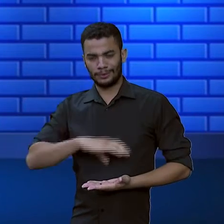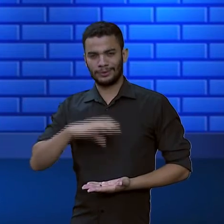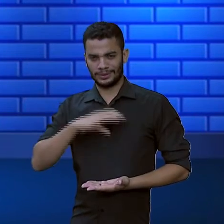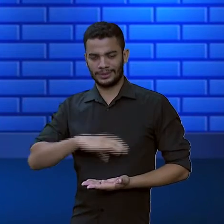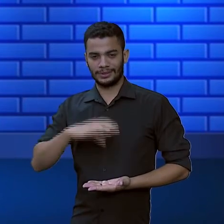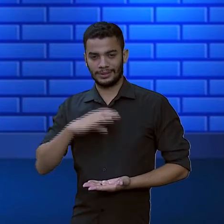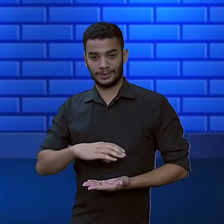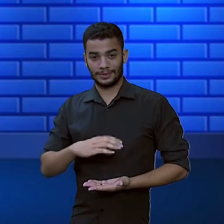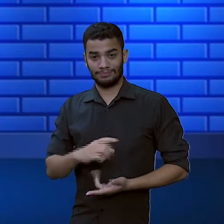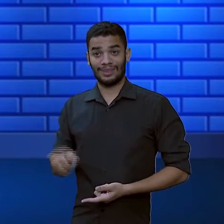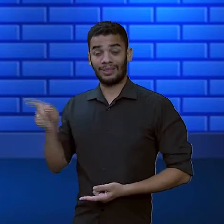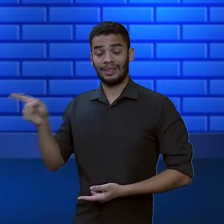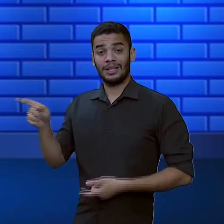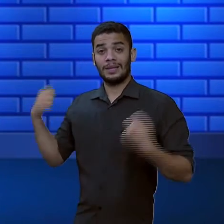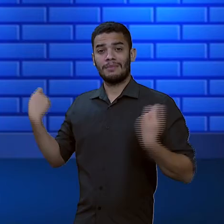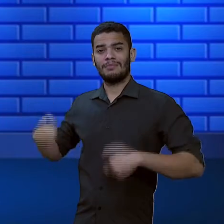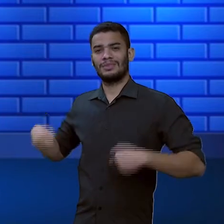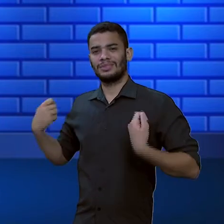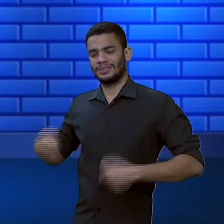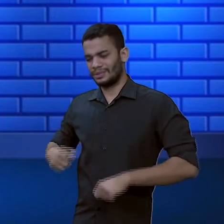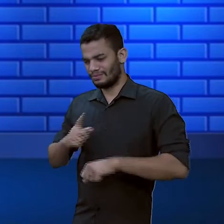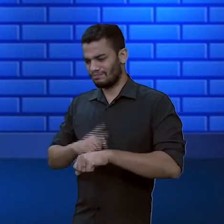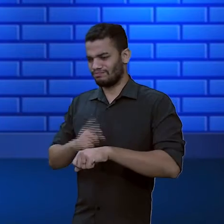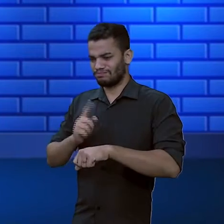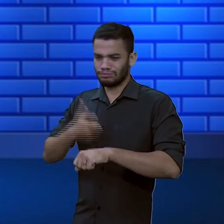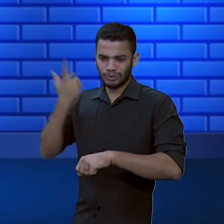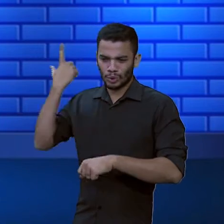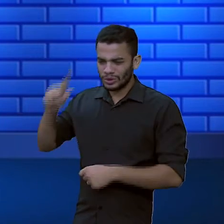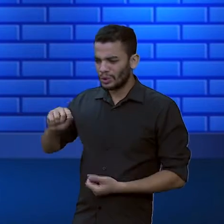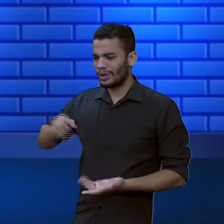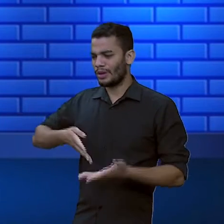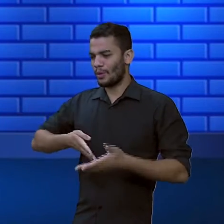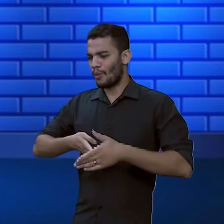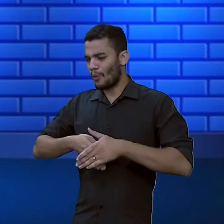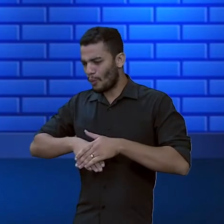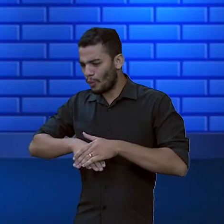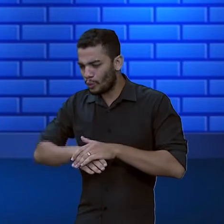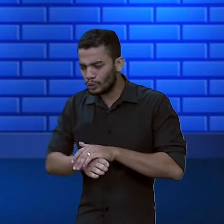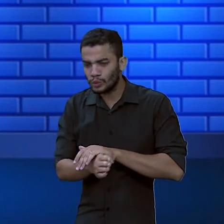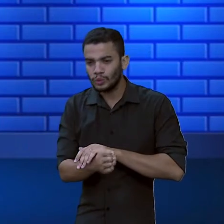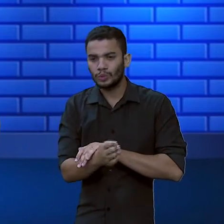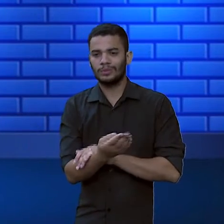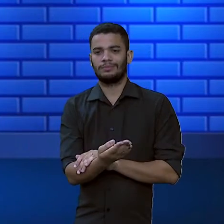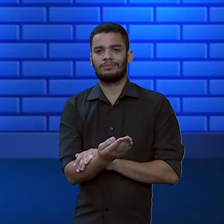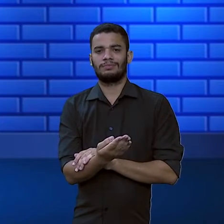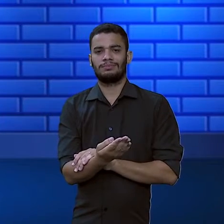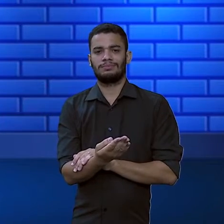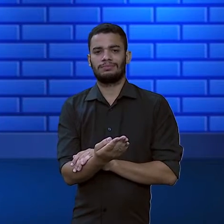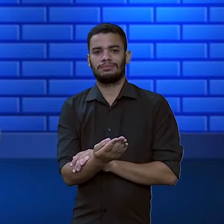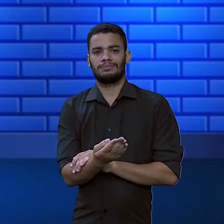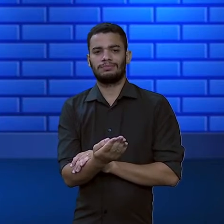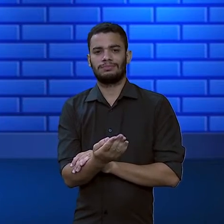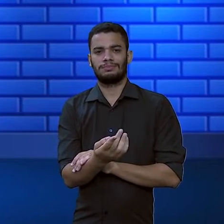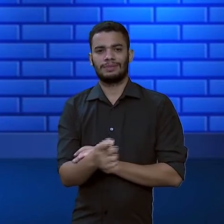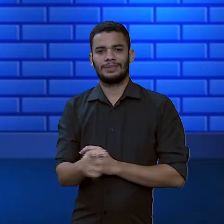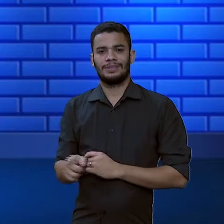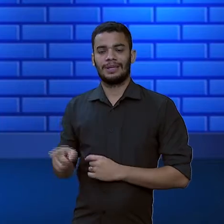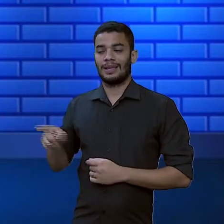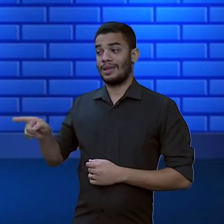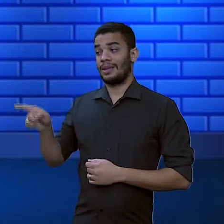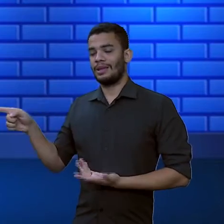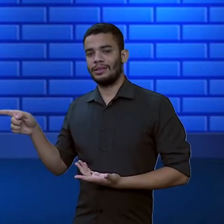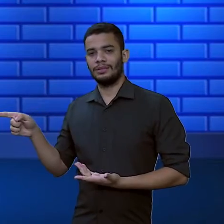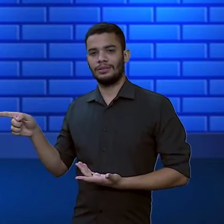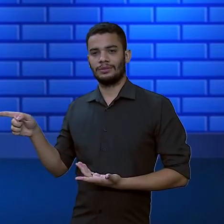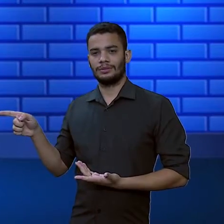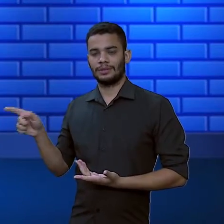Ele precisa de tempo para se adaptar. Vocês perceberam, estudante? A substituição não alterou o